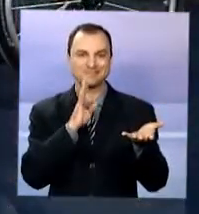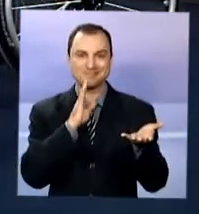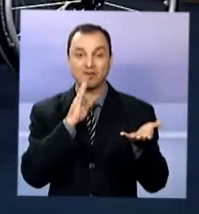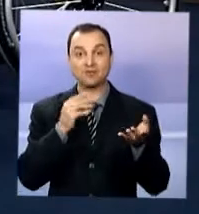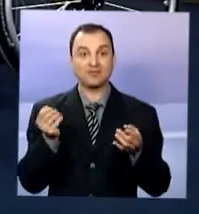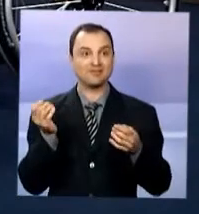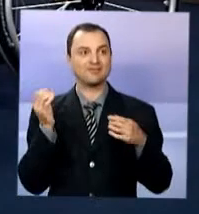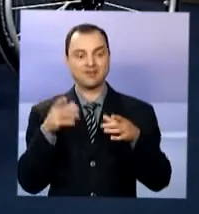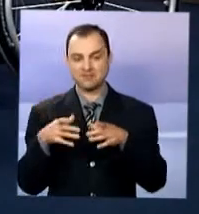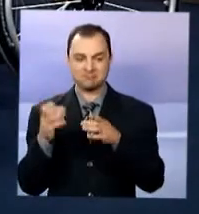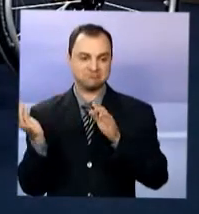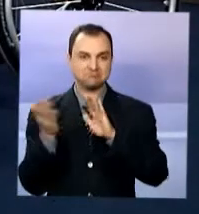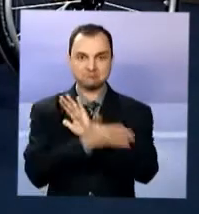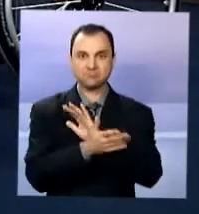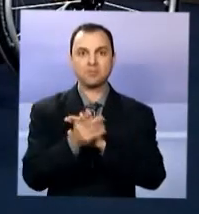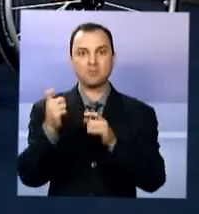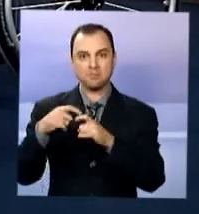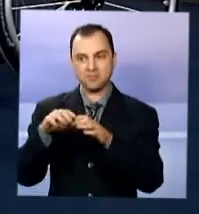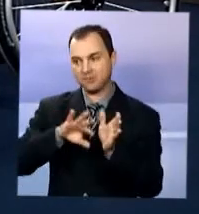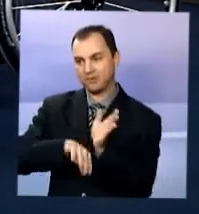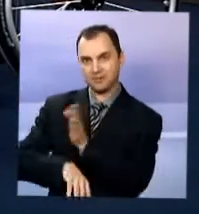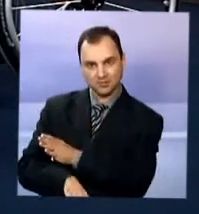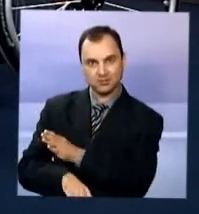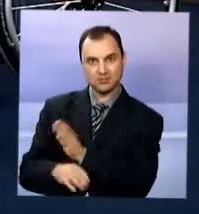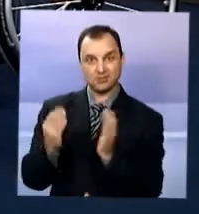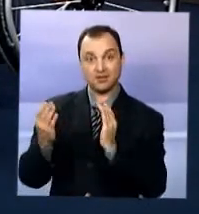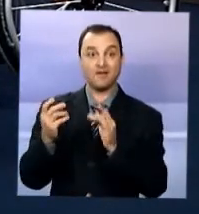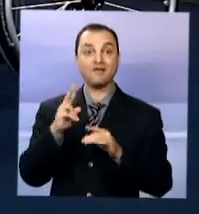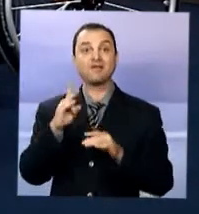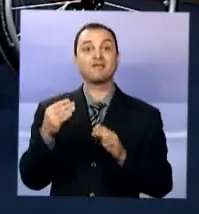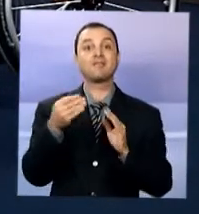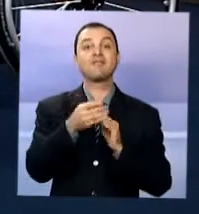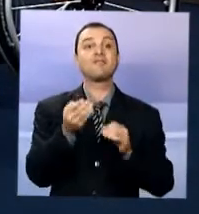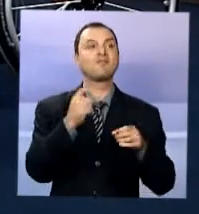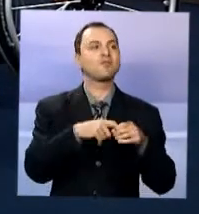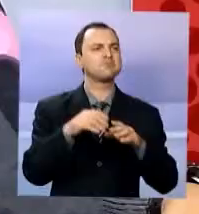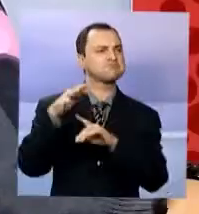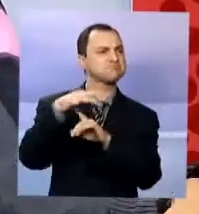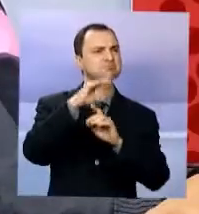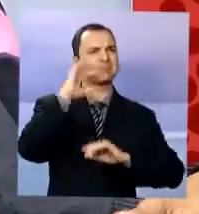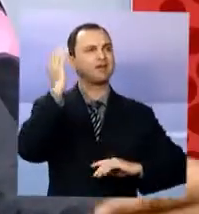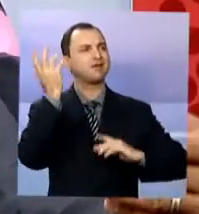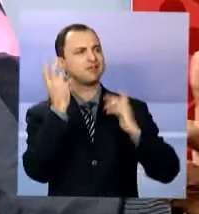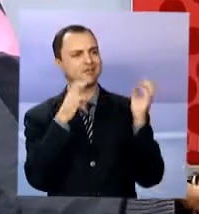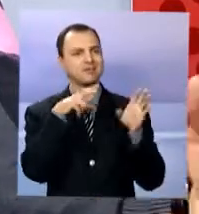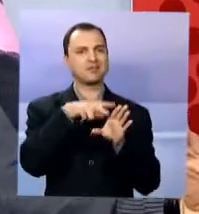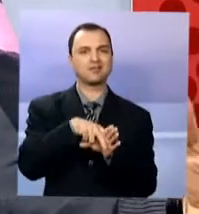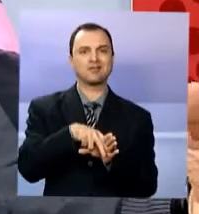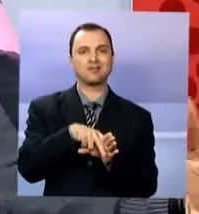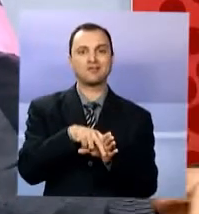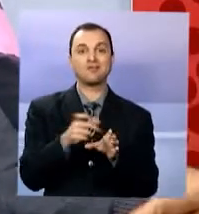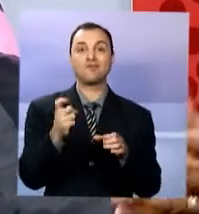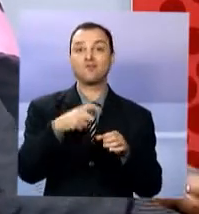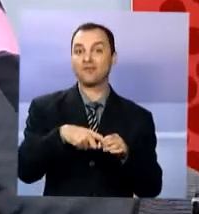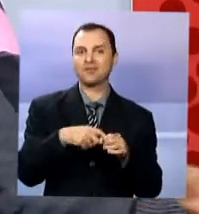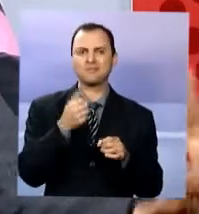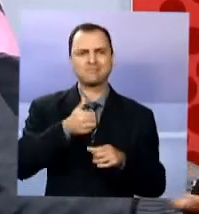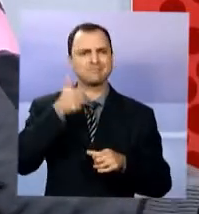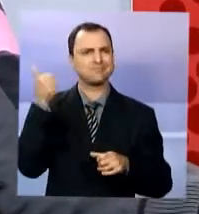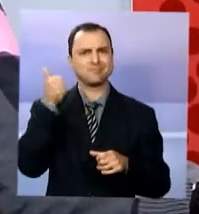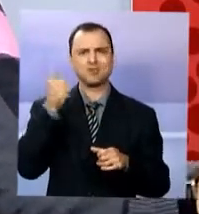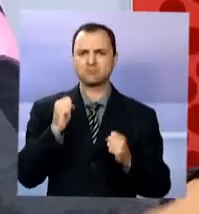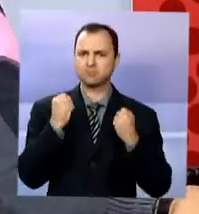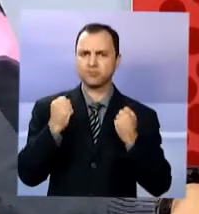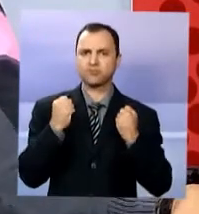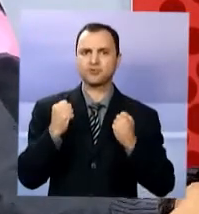muito legal que você sai do ambiente médico só ele fala terapêutica e vai a natureza montando um cheiro que é muito